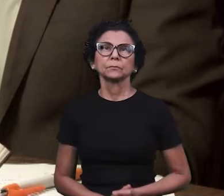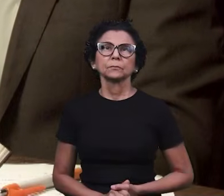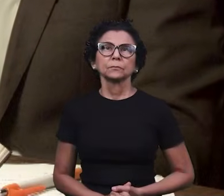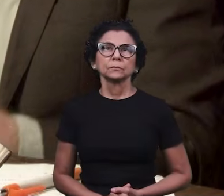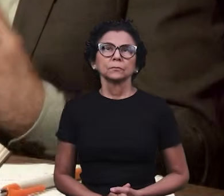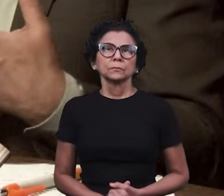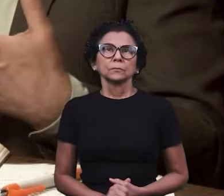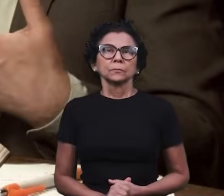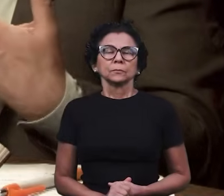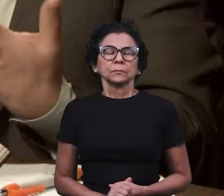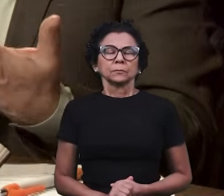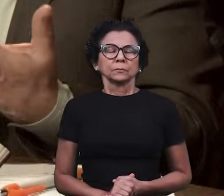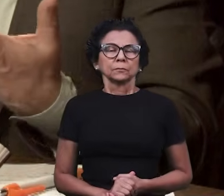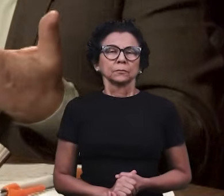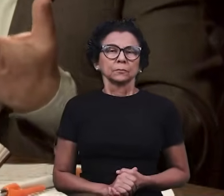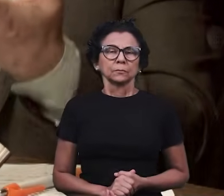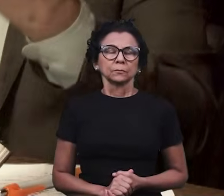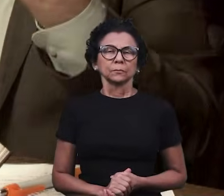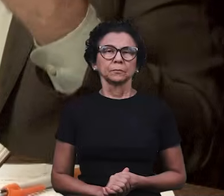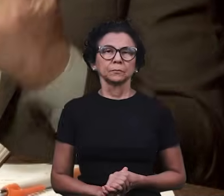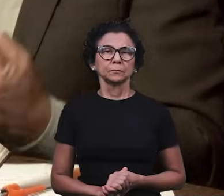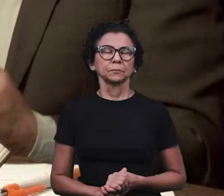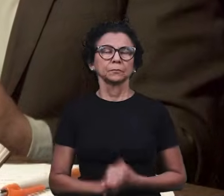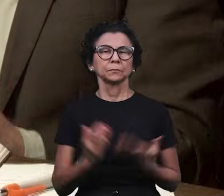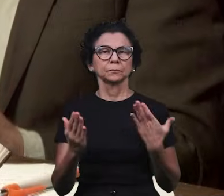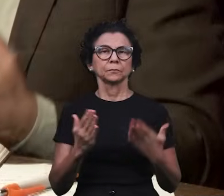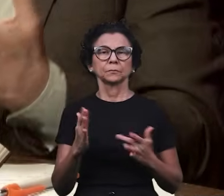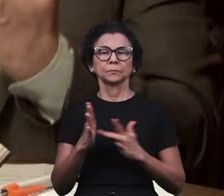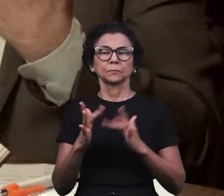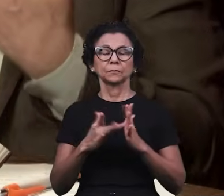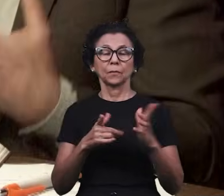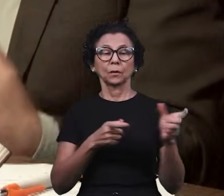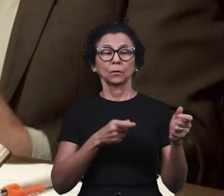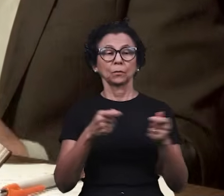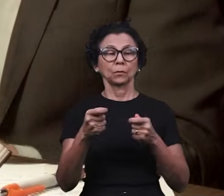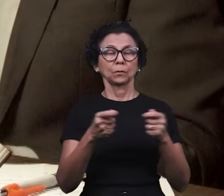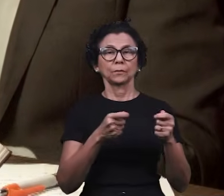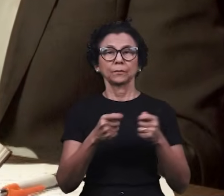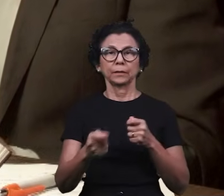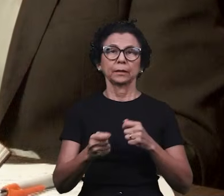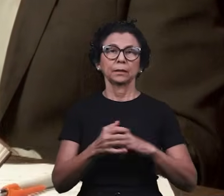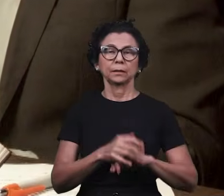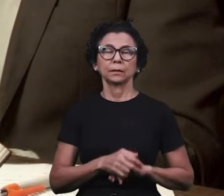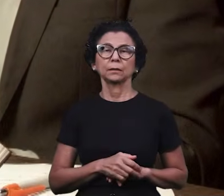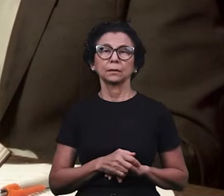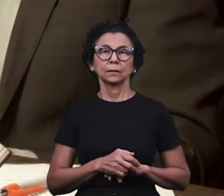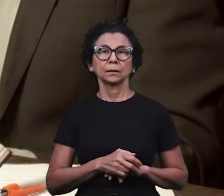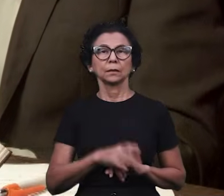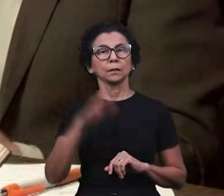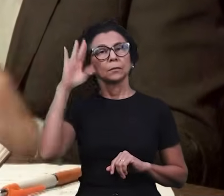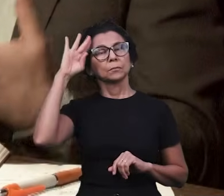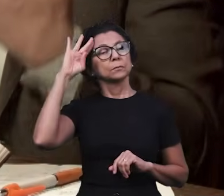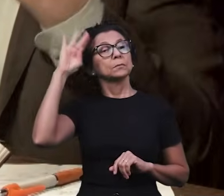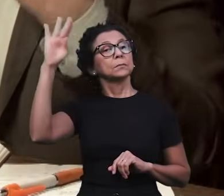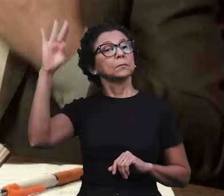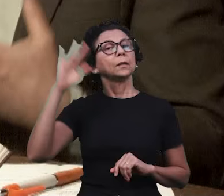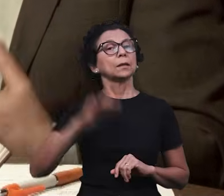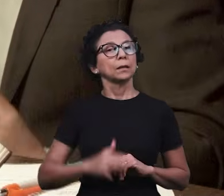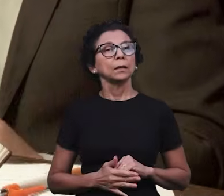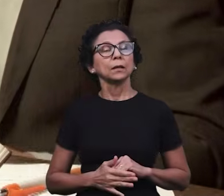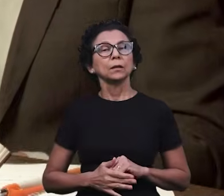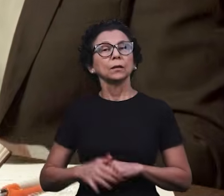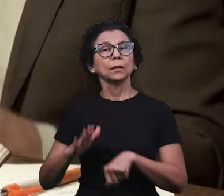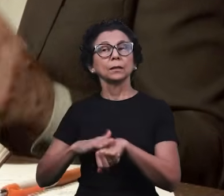Nos fala do governo do Senhor Jesus como cabeça da igreja, né? Ele é